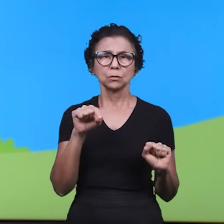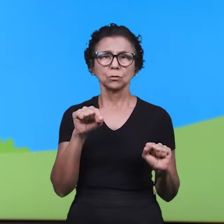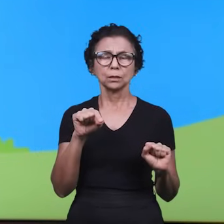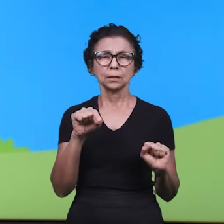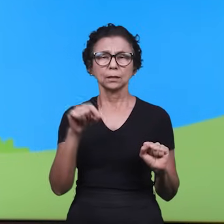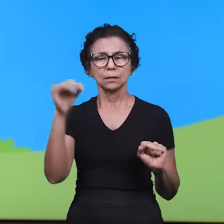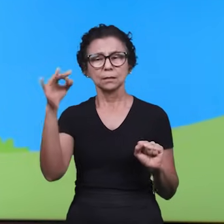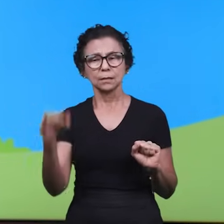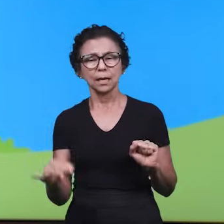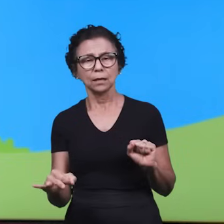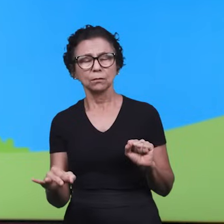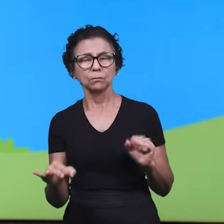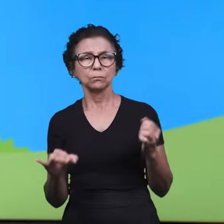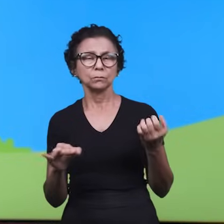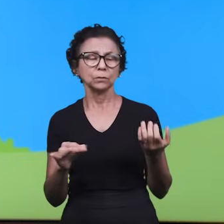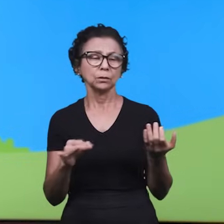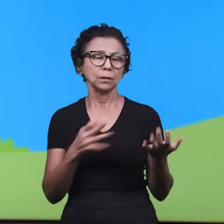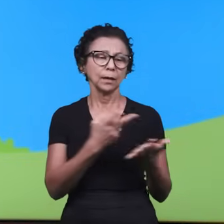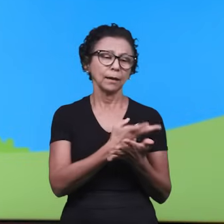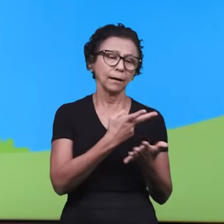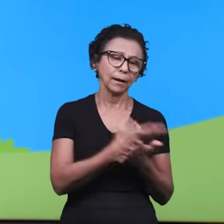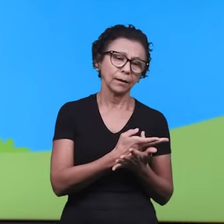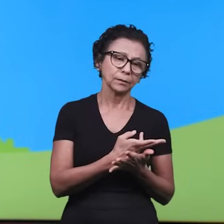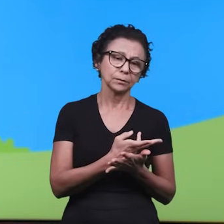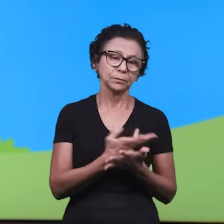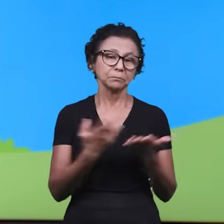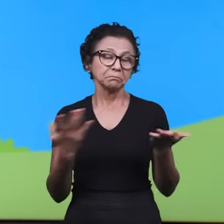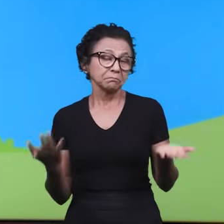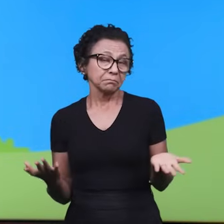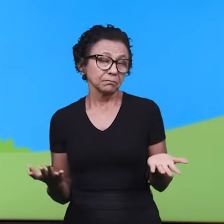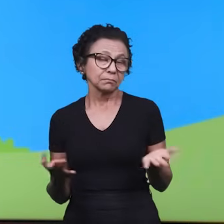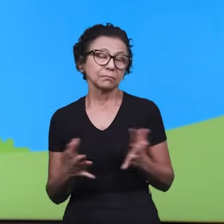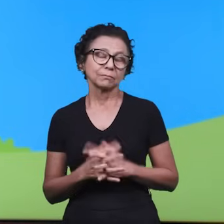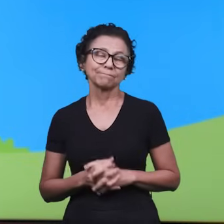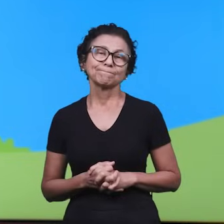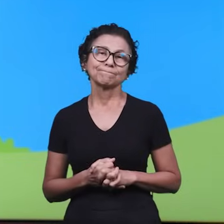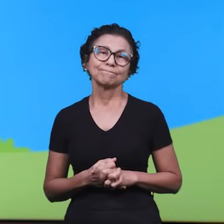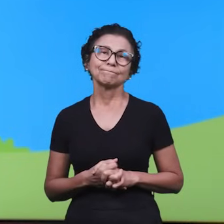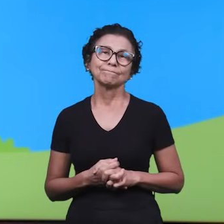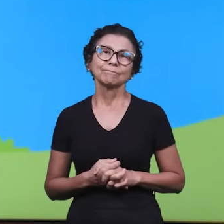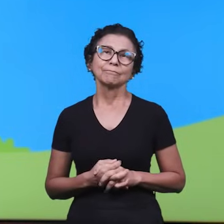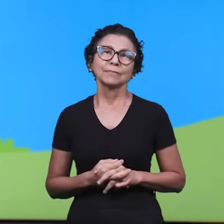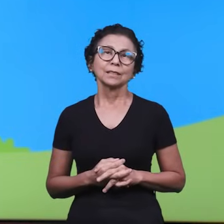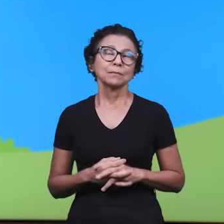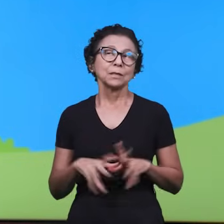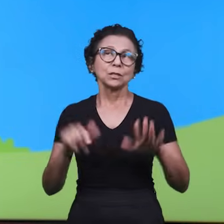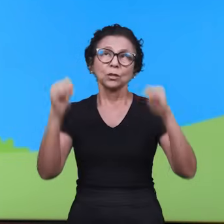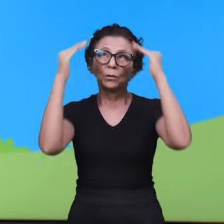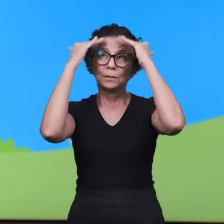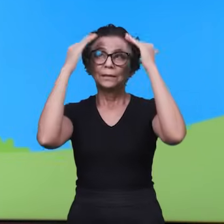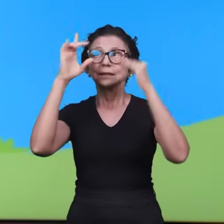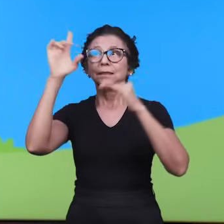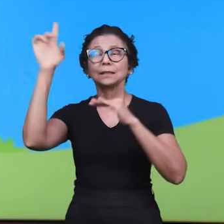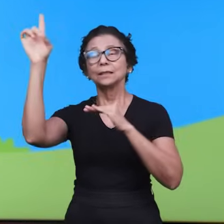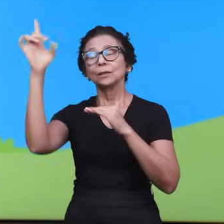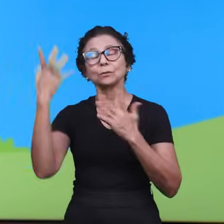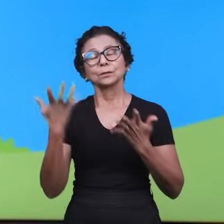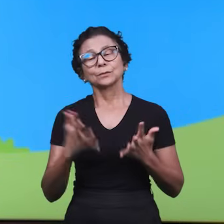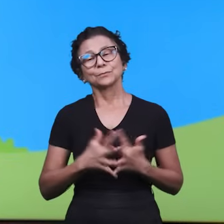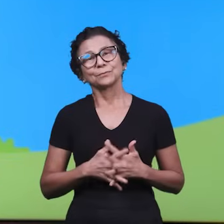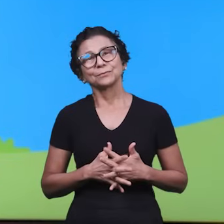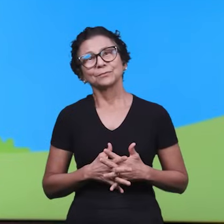errado. Adão e Eva sabiam que a escolha certa era obedecer à palavra de Deus, que é a